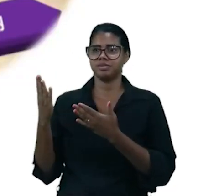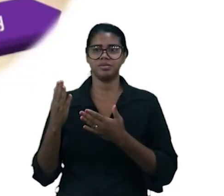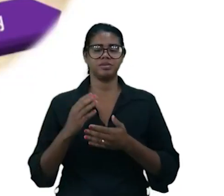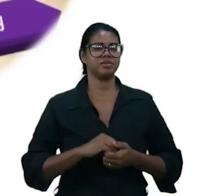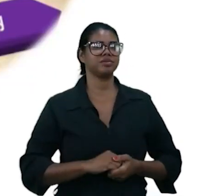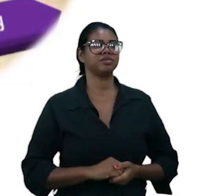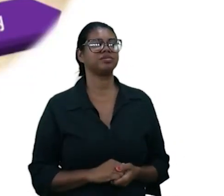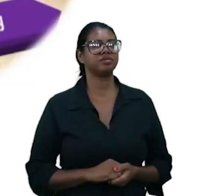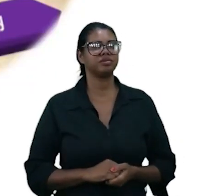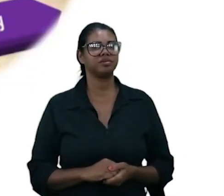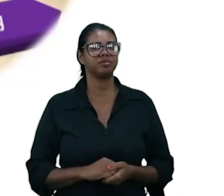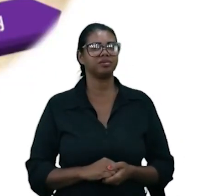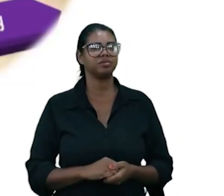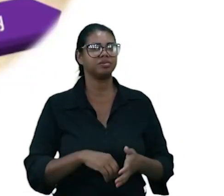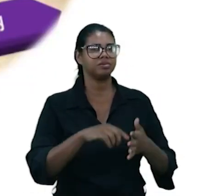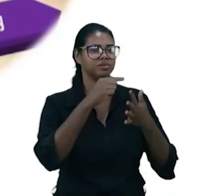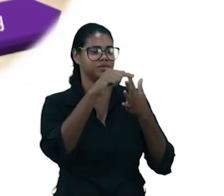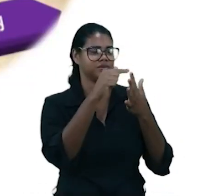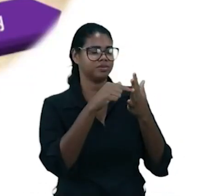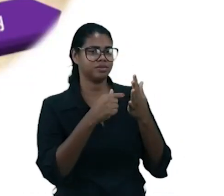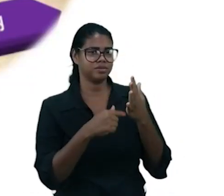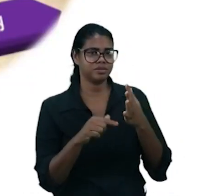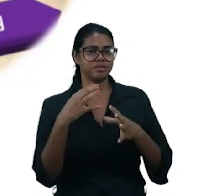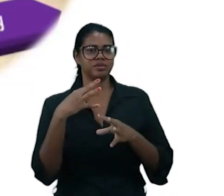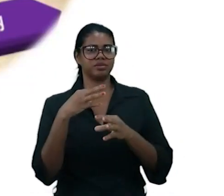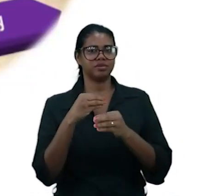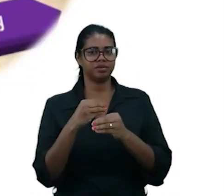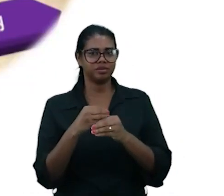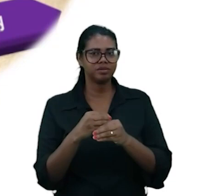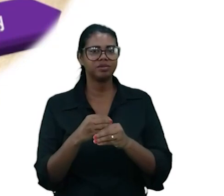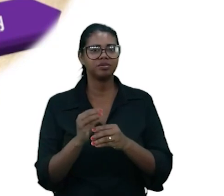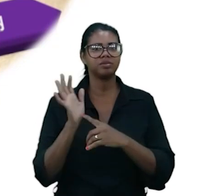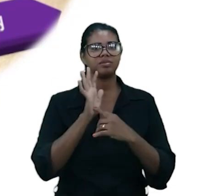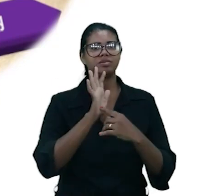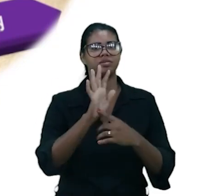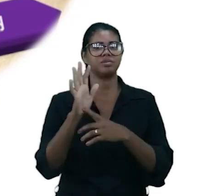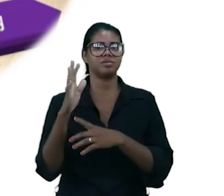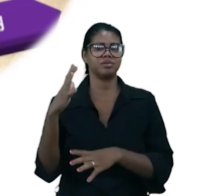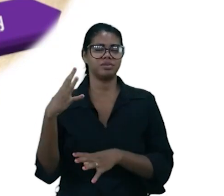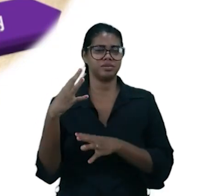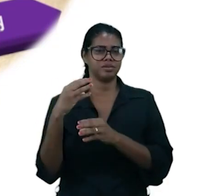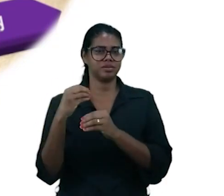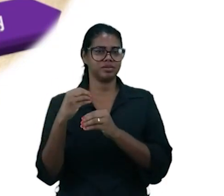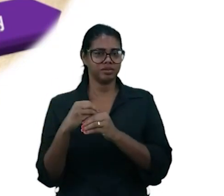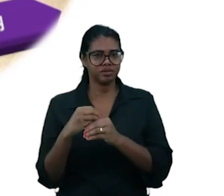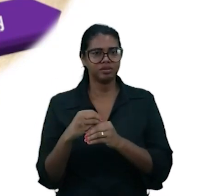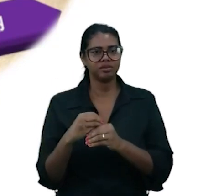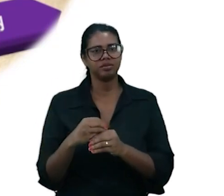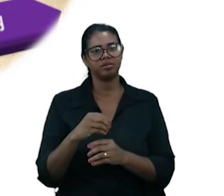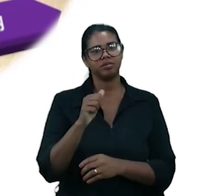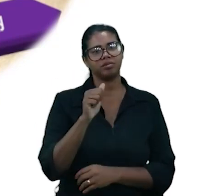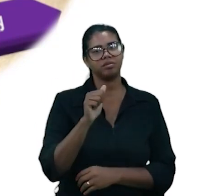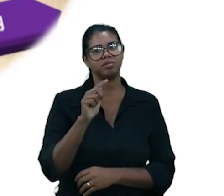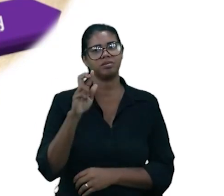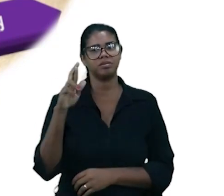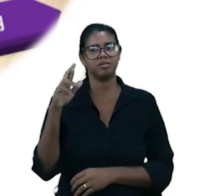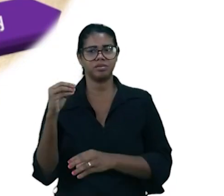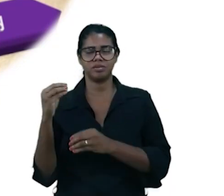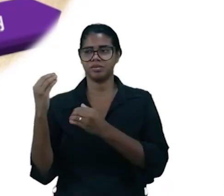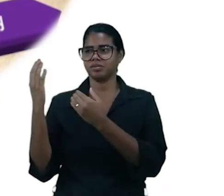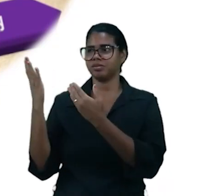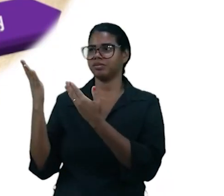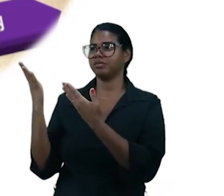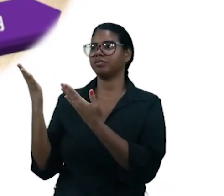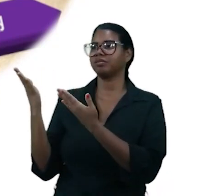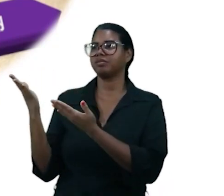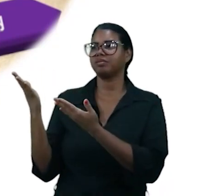os classificadores bibliográficos a terem uma grande inspiração é o Porfírio, a chamada Árvore de Porfírio, que também